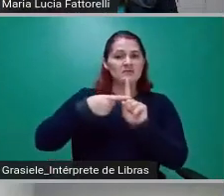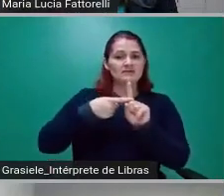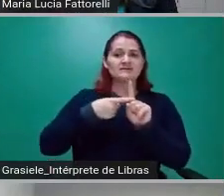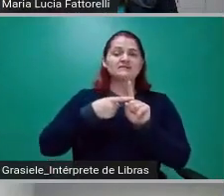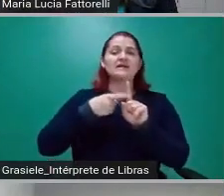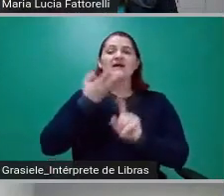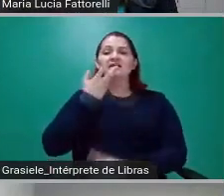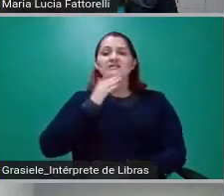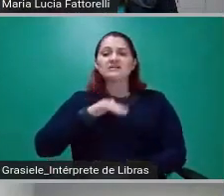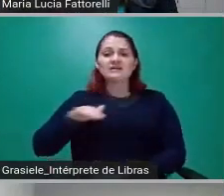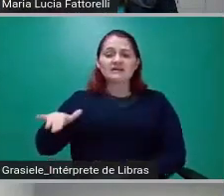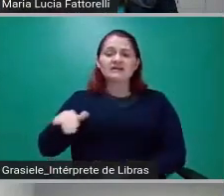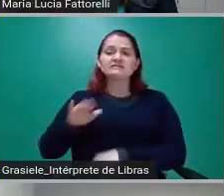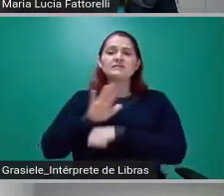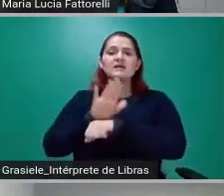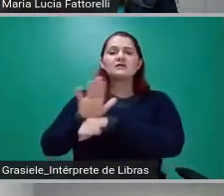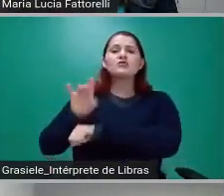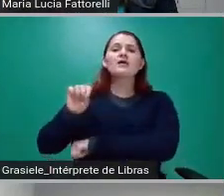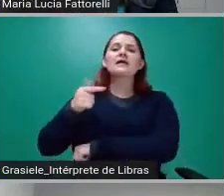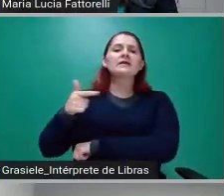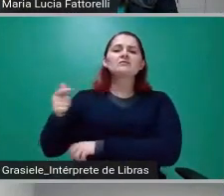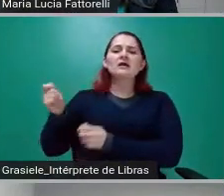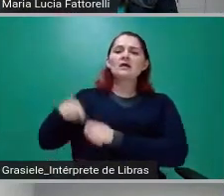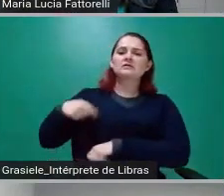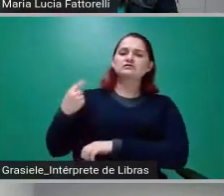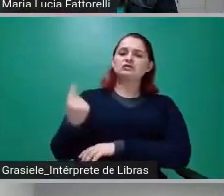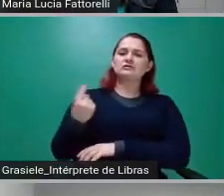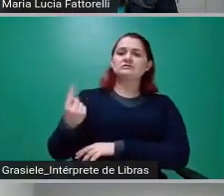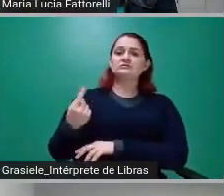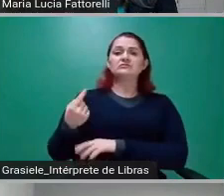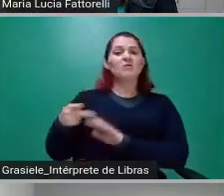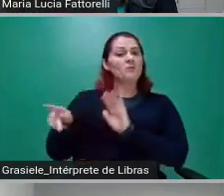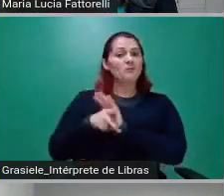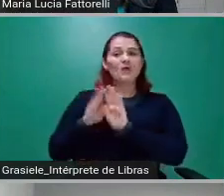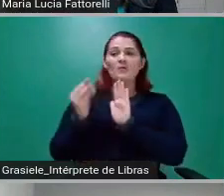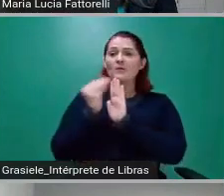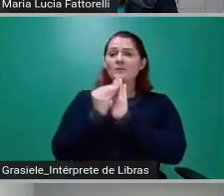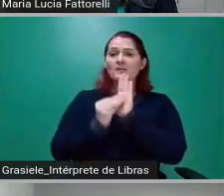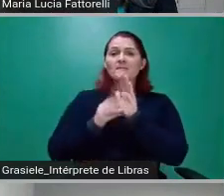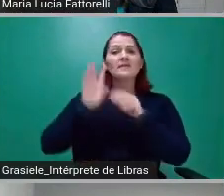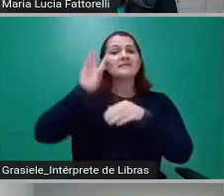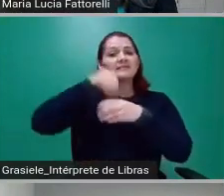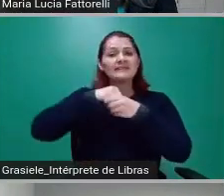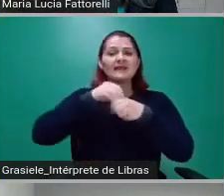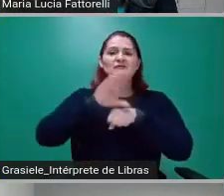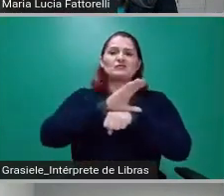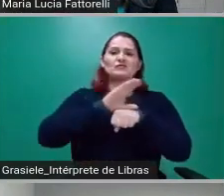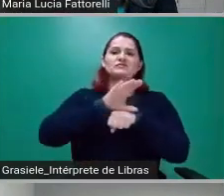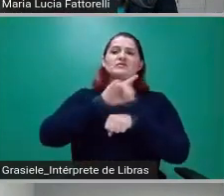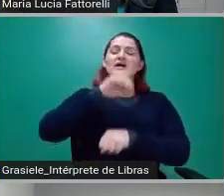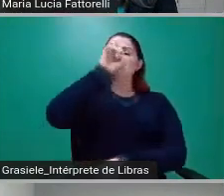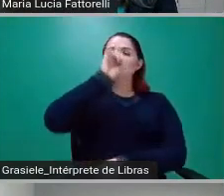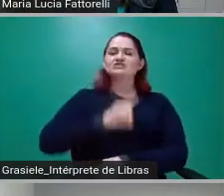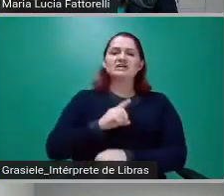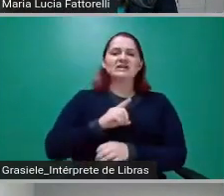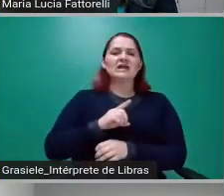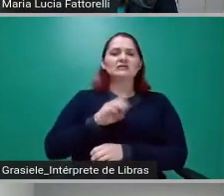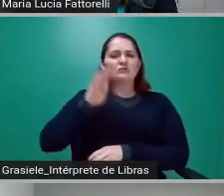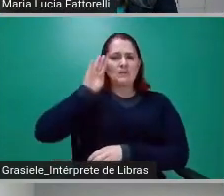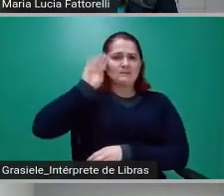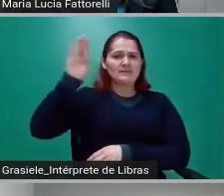aos desamparados, na forma da Constituição. Estes são os direitos fundamentais sociais e que